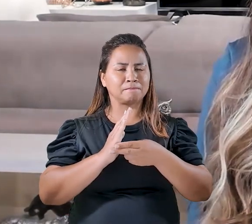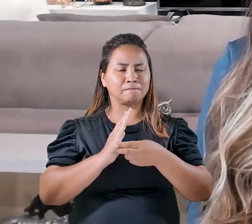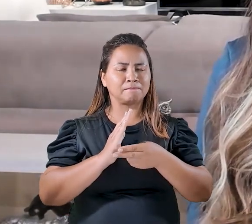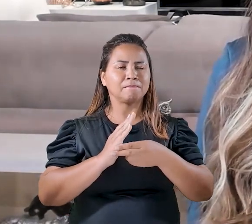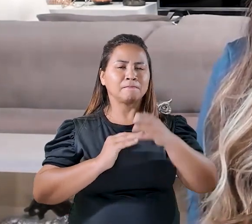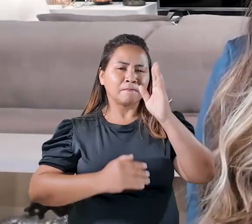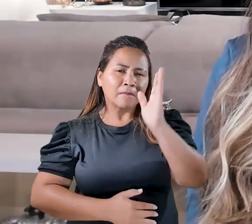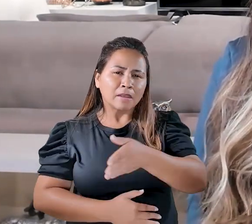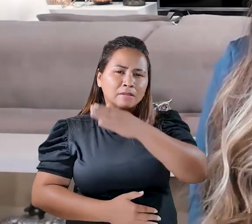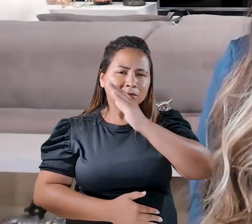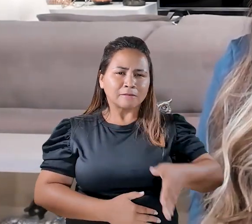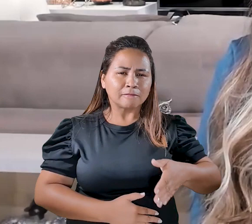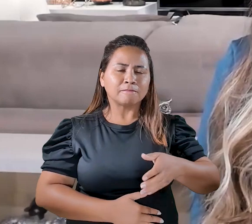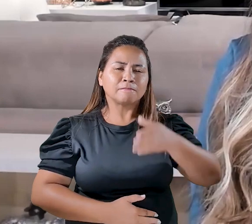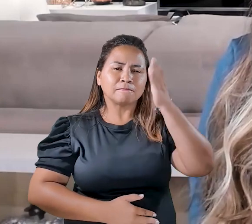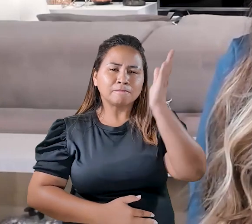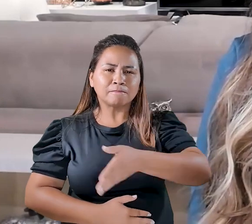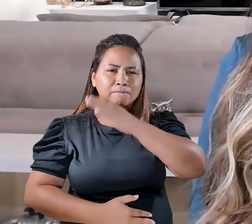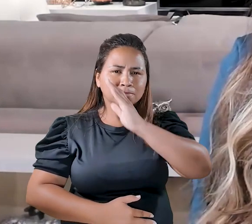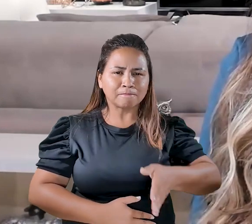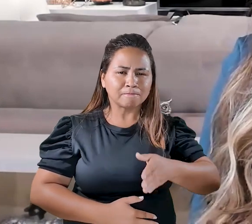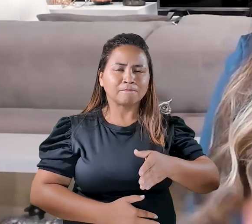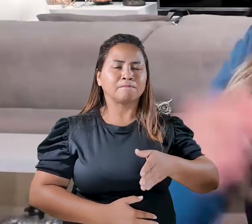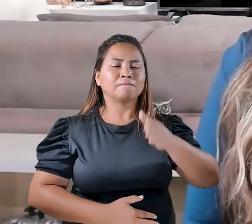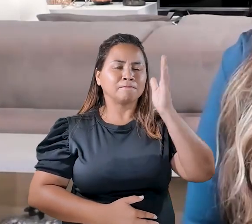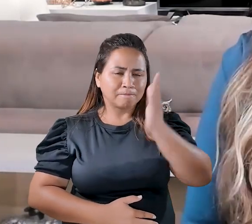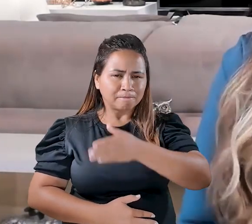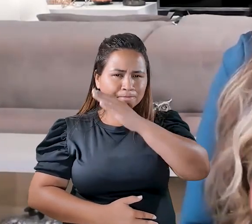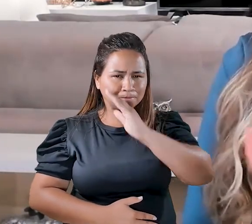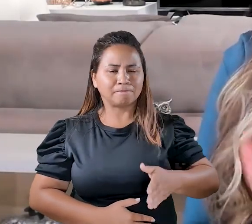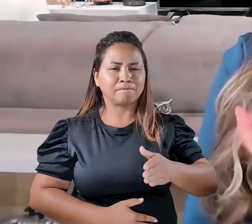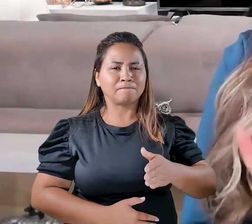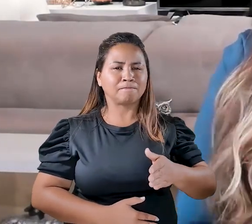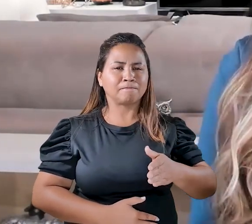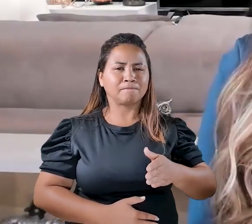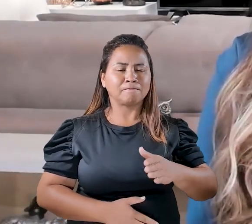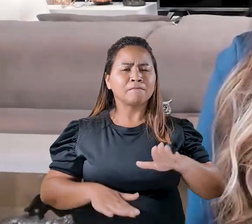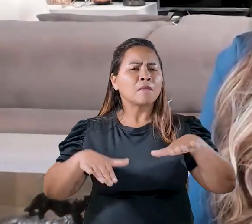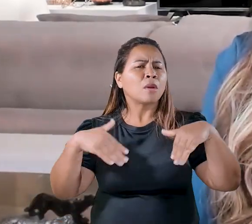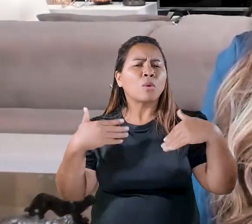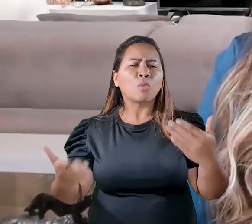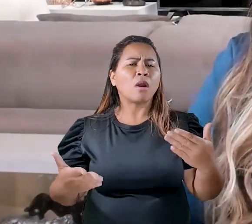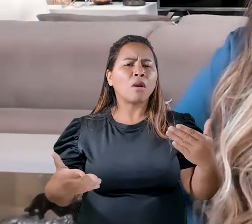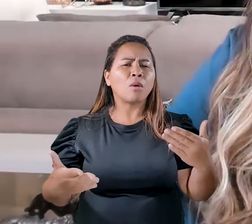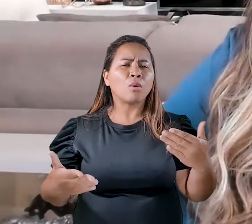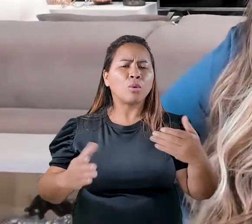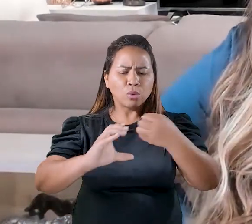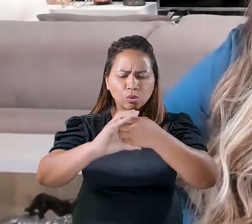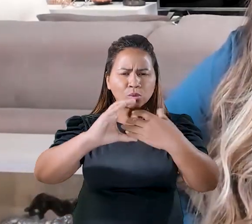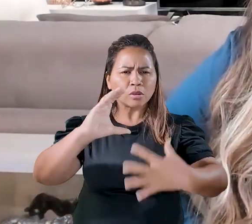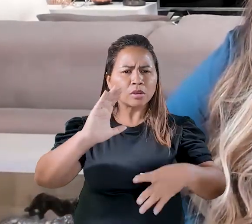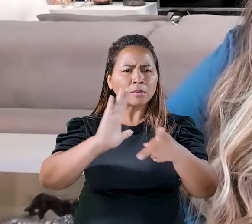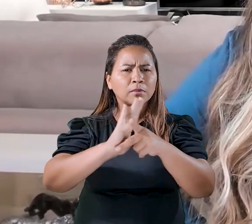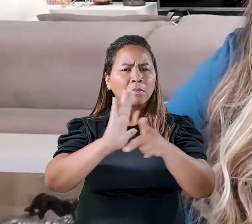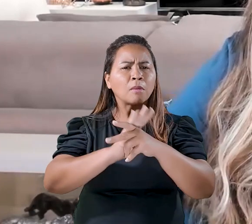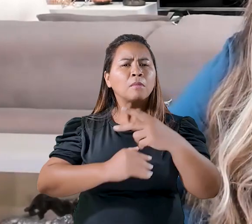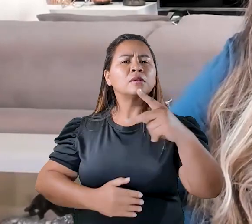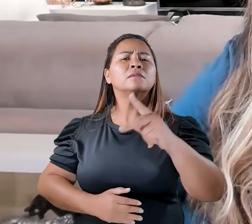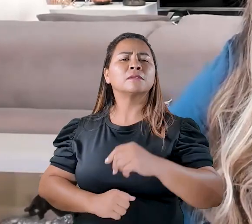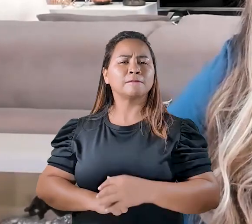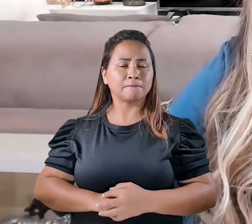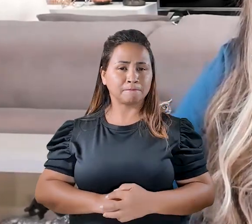Está cancelado, cancelado, cancelado. Qual é o teu eu sou? Qual é